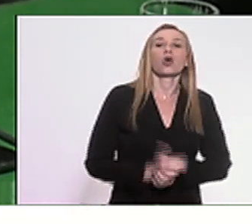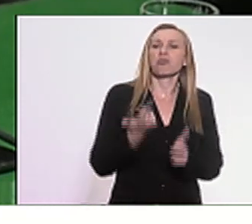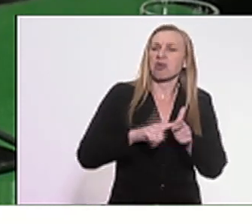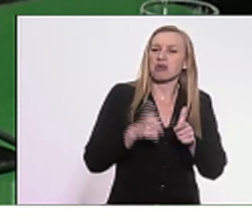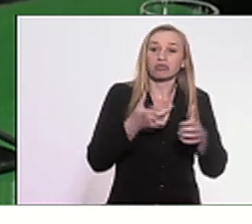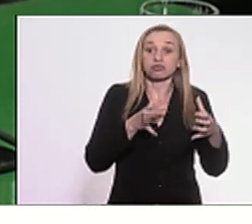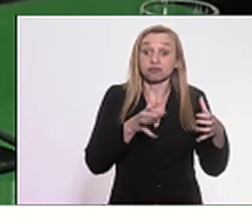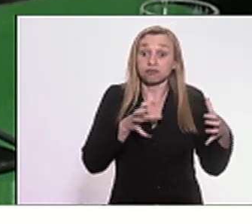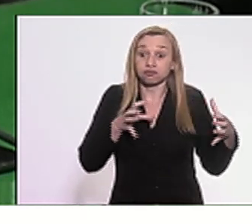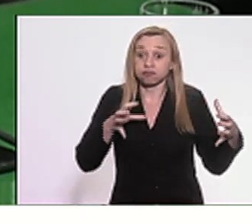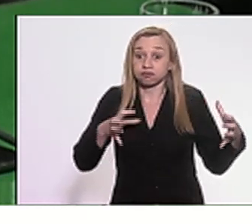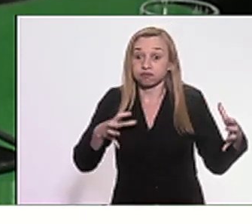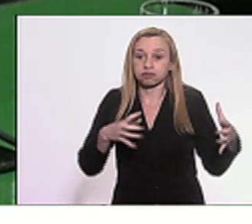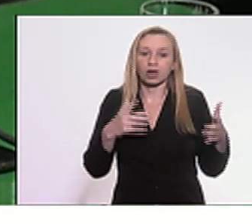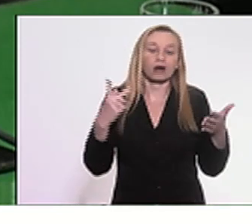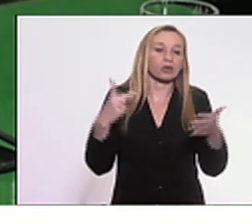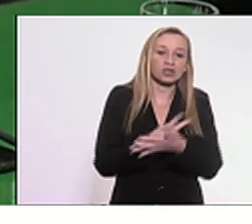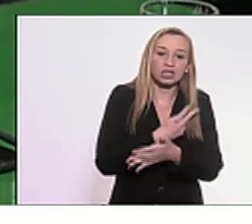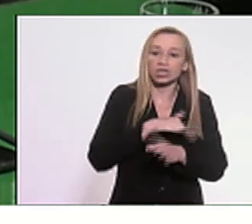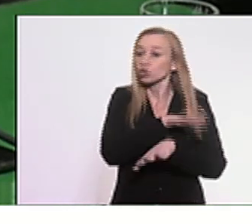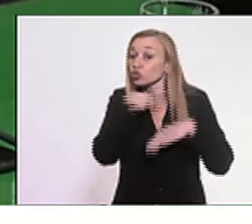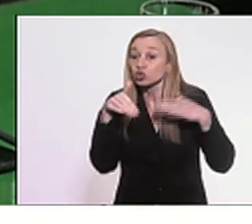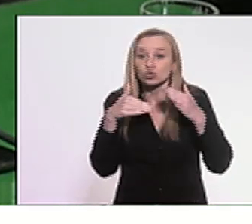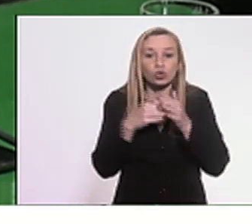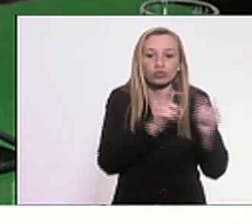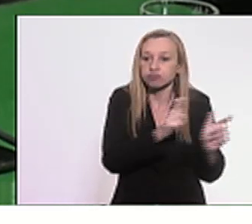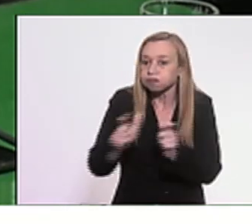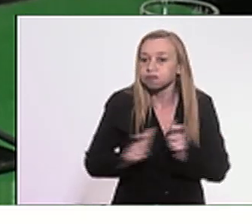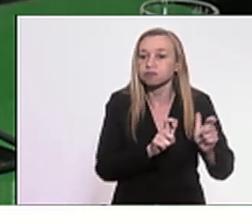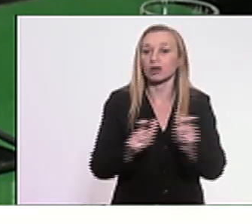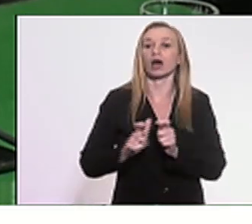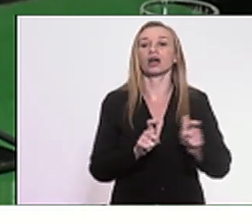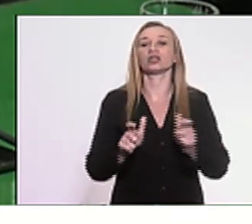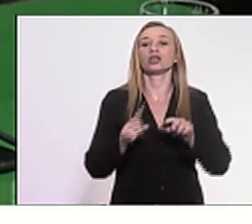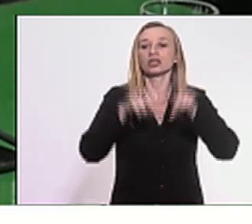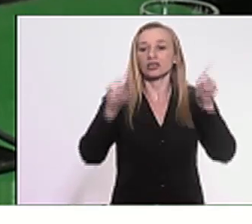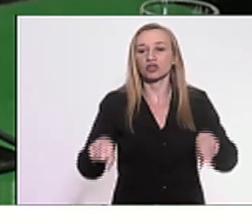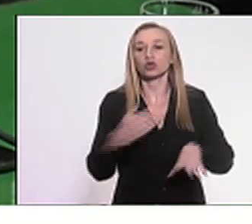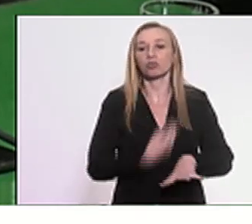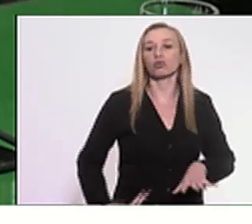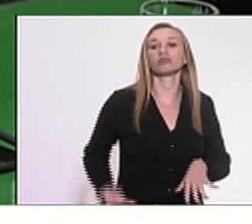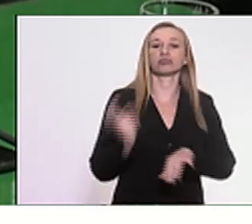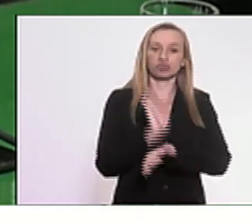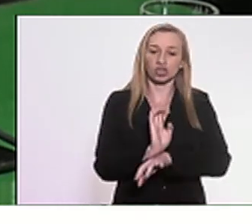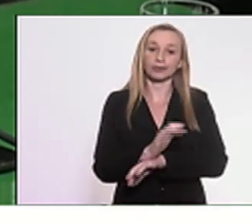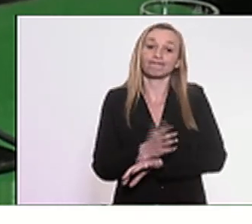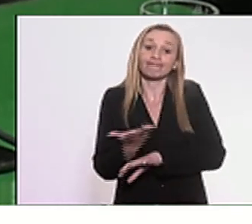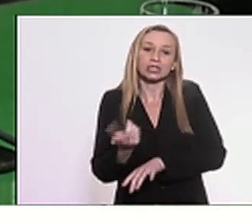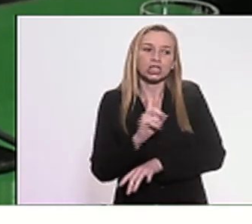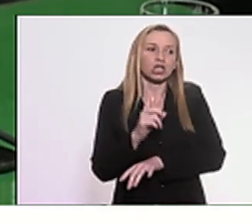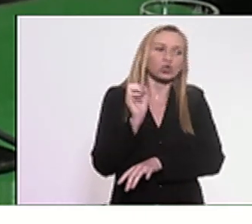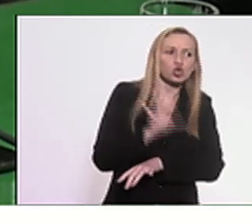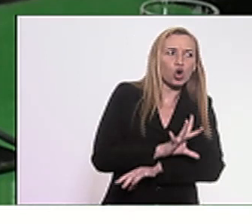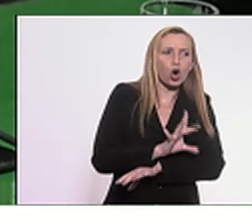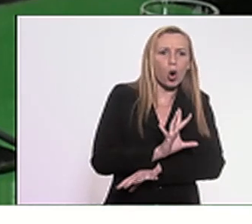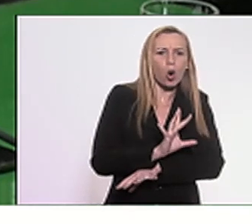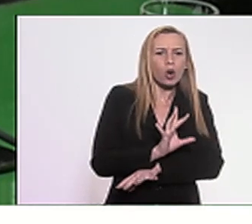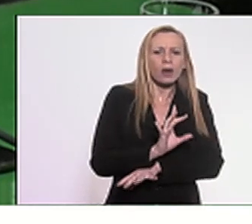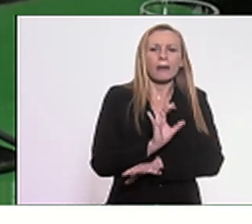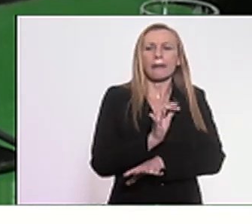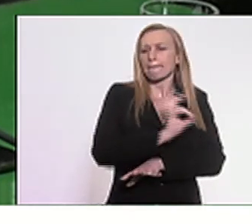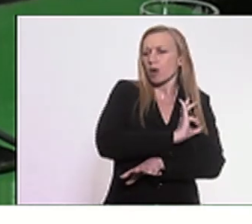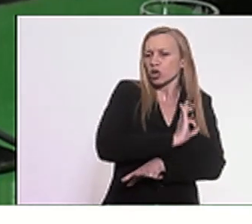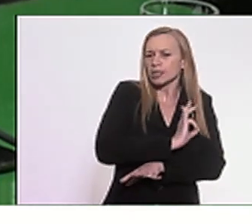era muito maior. Isso acontecia em todos os âmbitos dos servidores públicos do Estado. Não só na